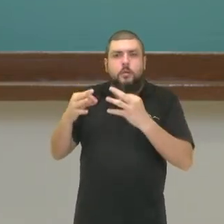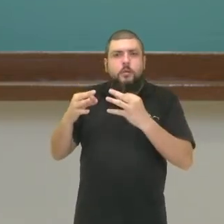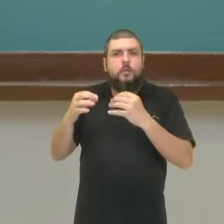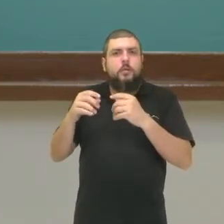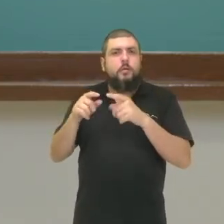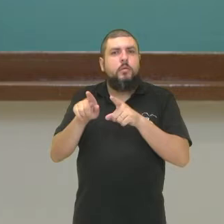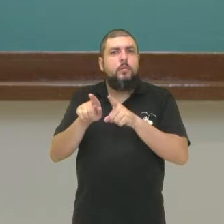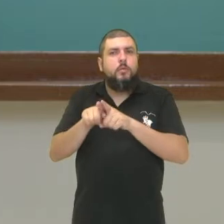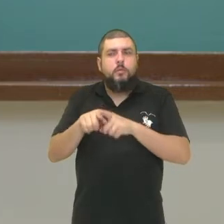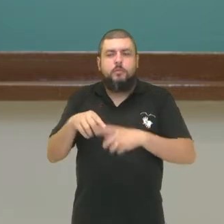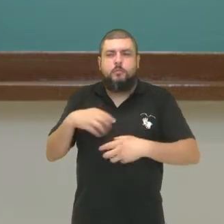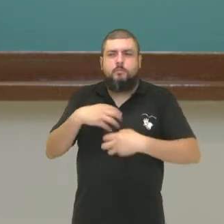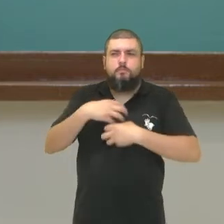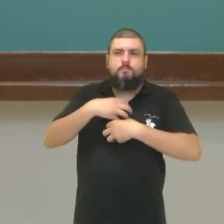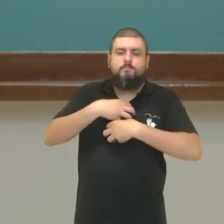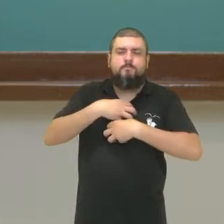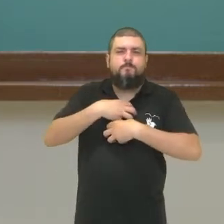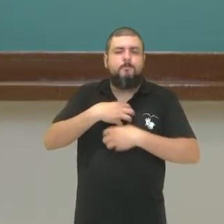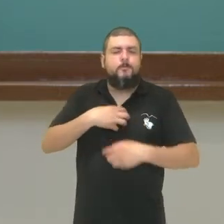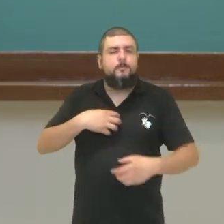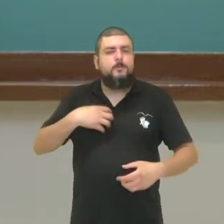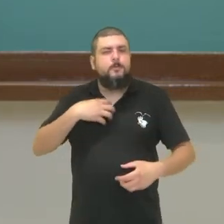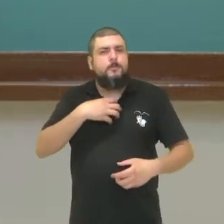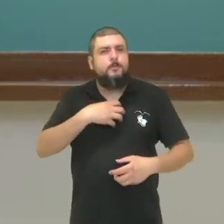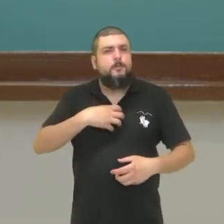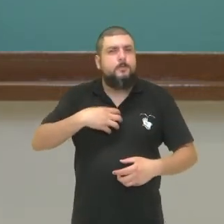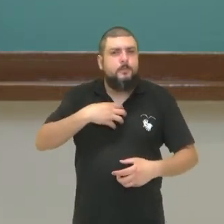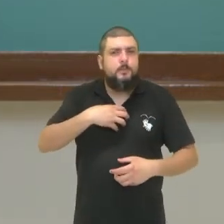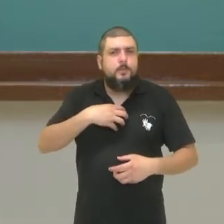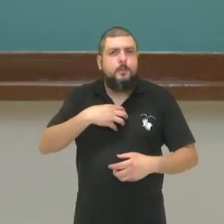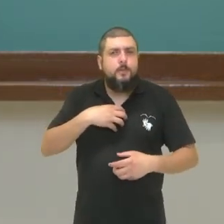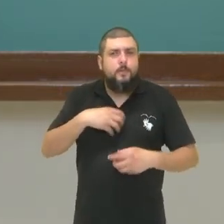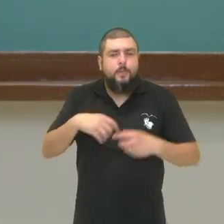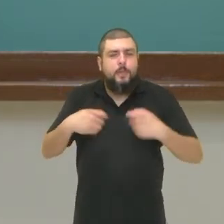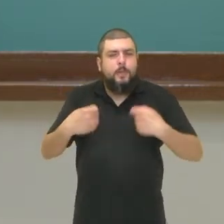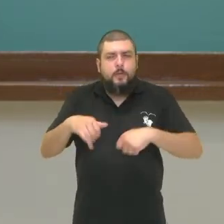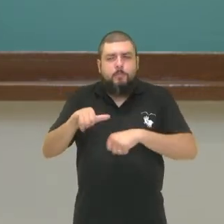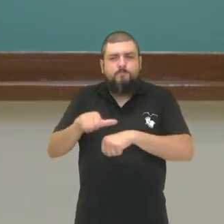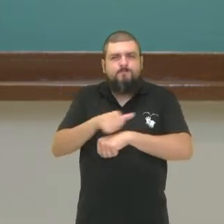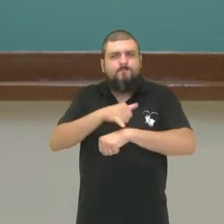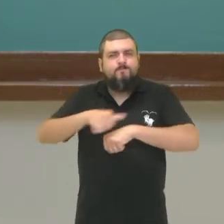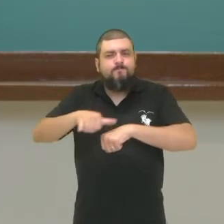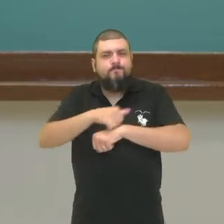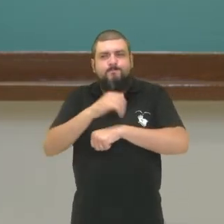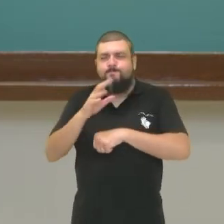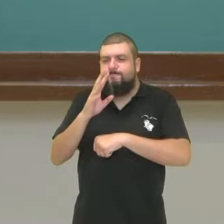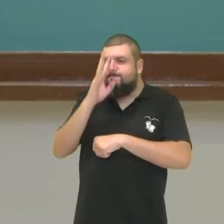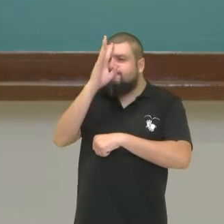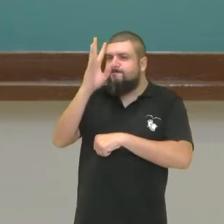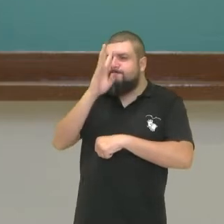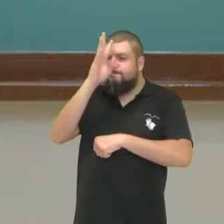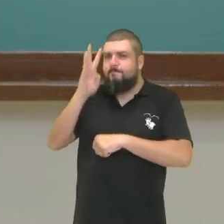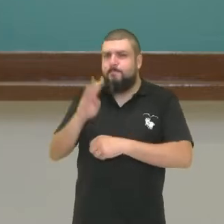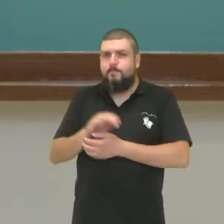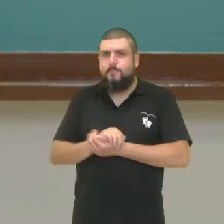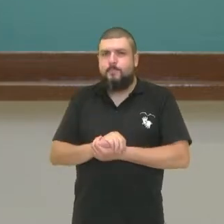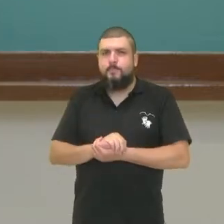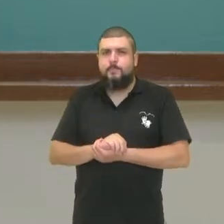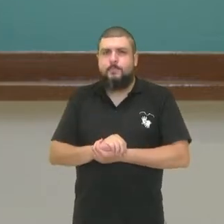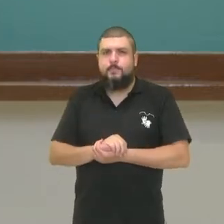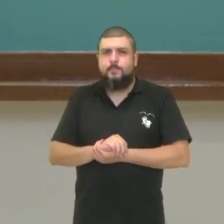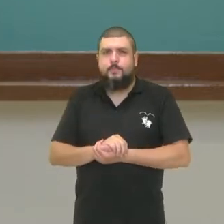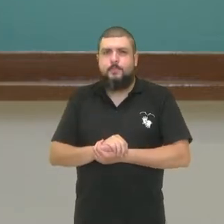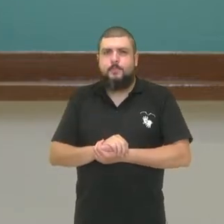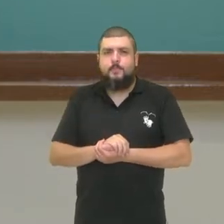colocado numa situação de desconforto e tendo que improvisar ali de bate-pronto alguma coisa. E